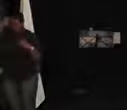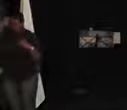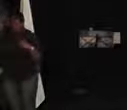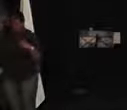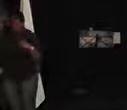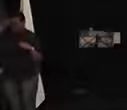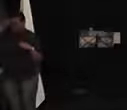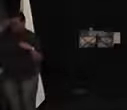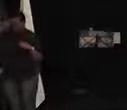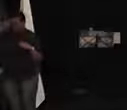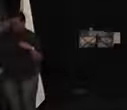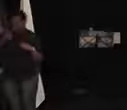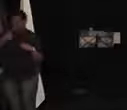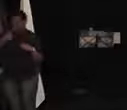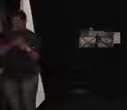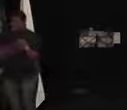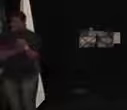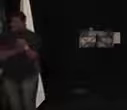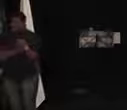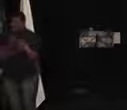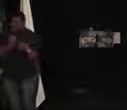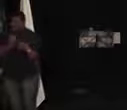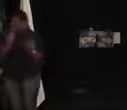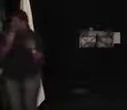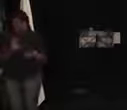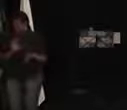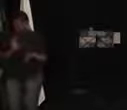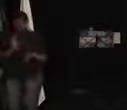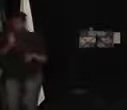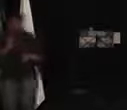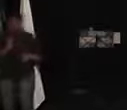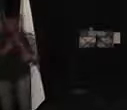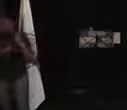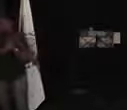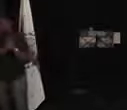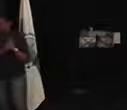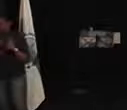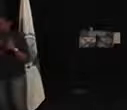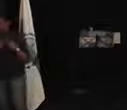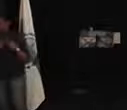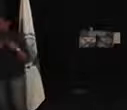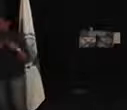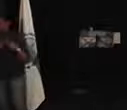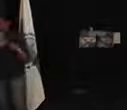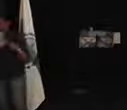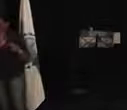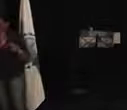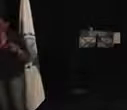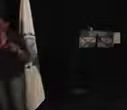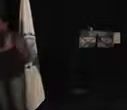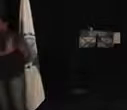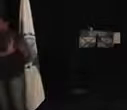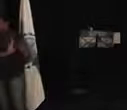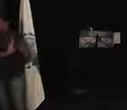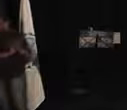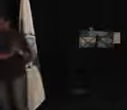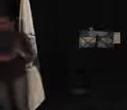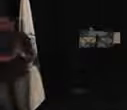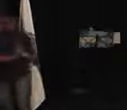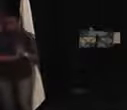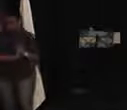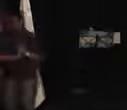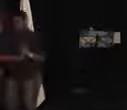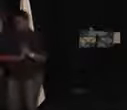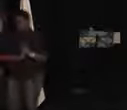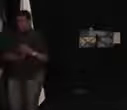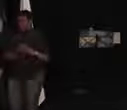irrigação sanguínea. Falei, não quero isso não vou fazer não. Brincadeira, não foi bem isso não. Eu não fiz porque eu